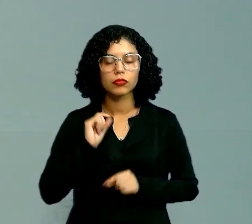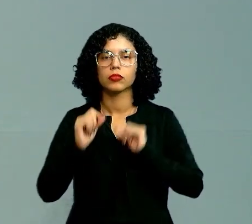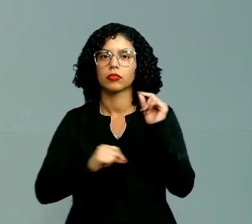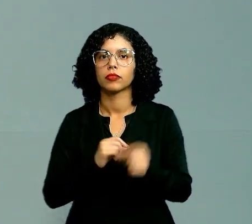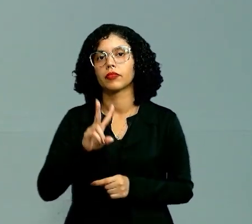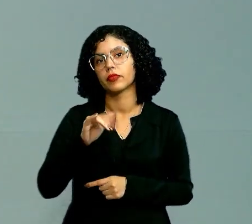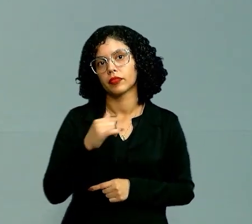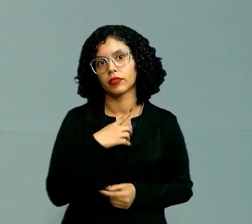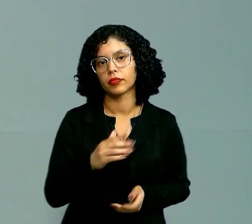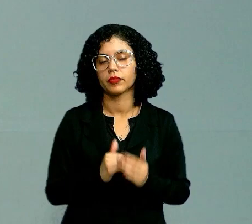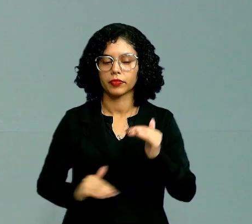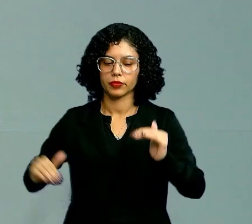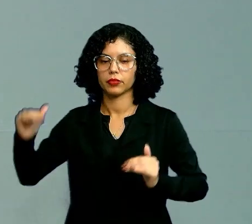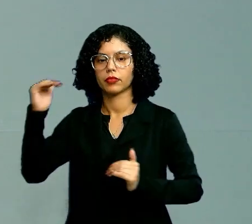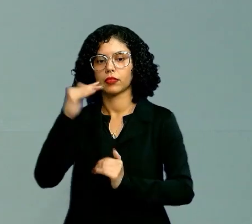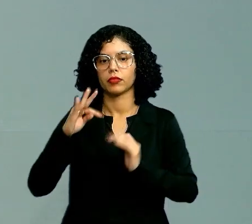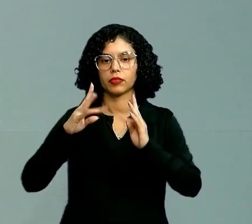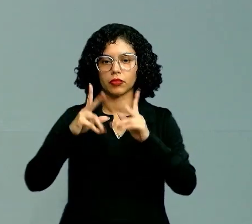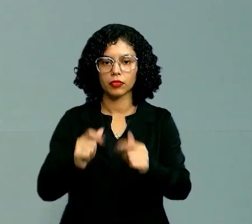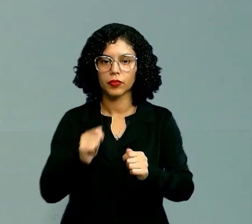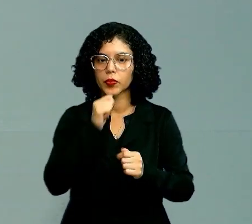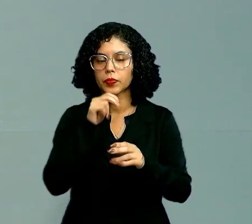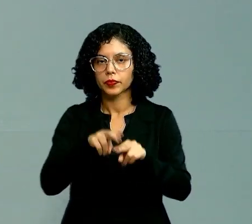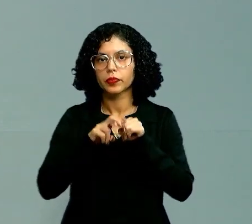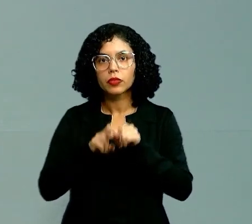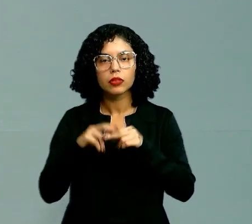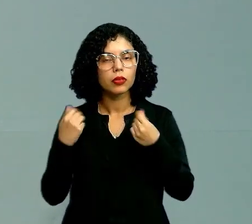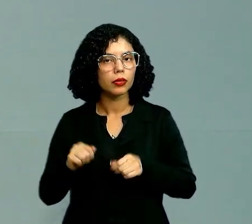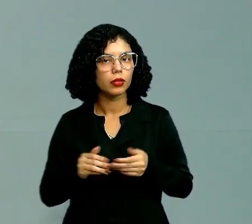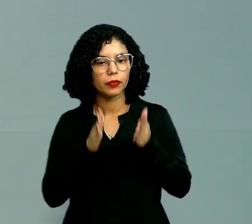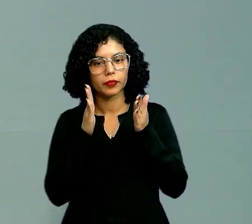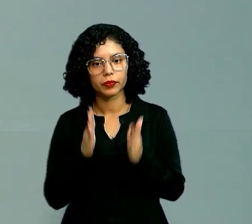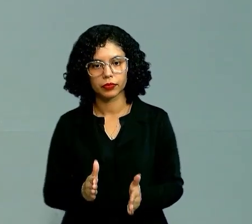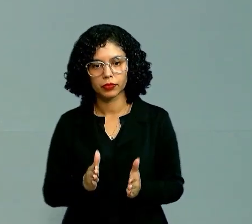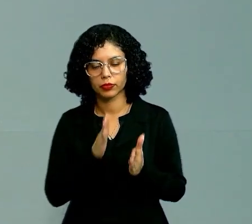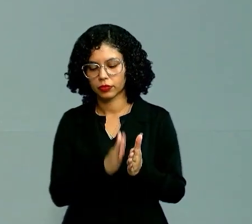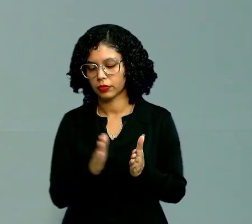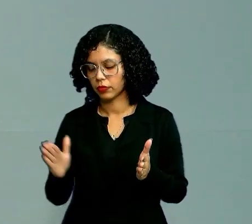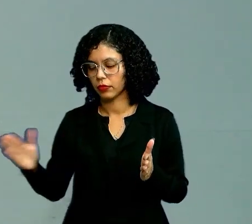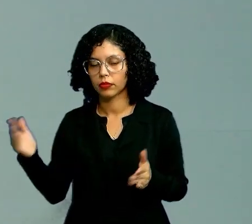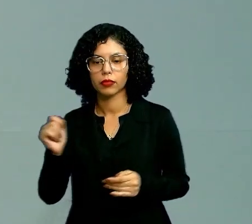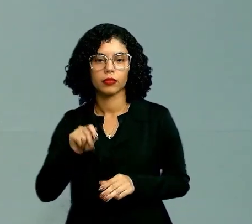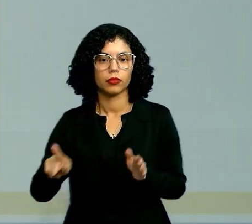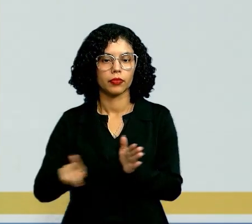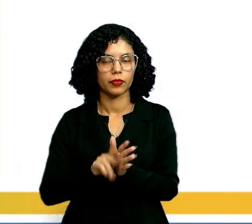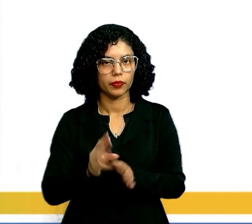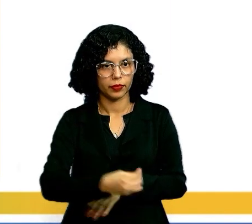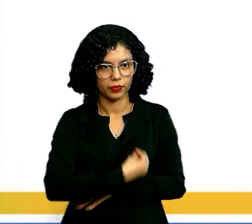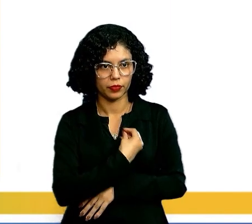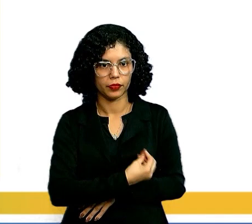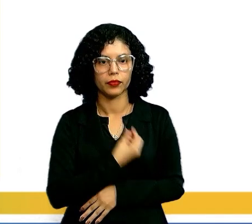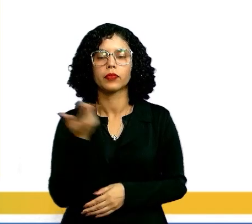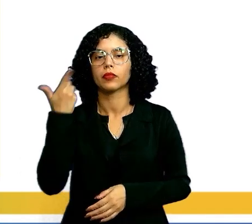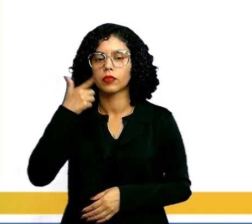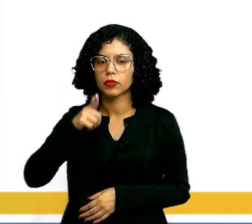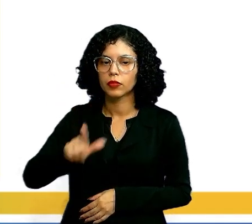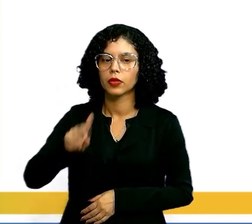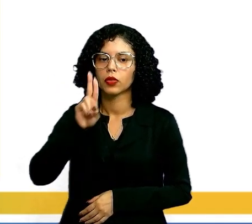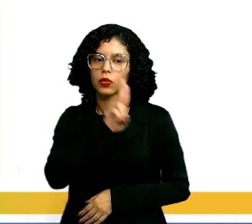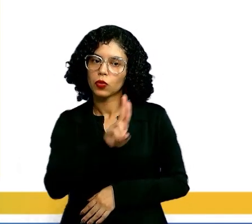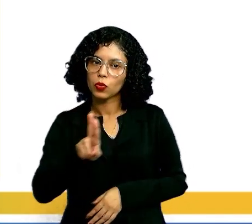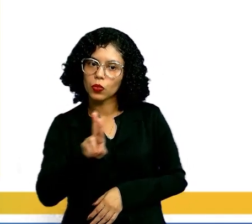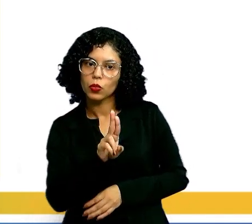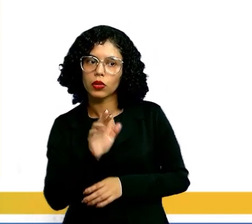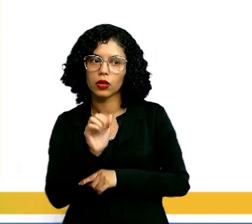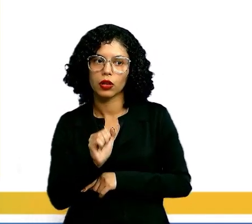que vai estar acima de tudo por isso eu devo seguir para m alcançar a minha autonomia que é aquilo que nós vamos chamar